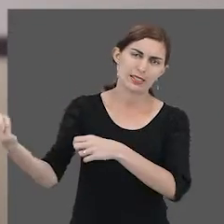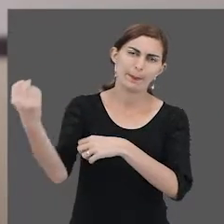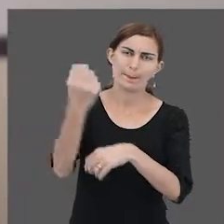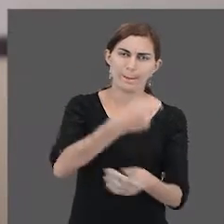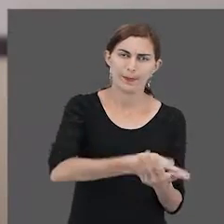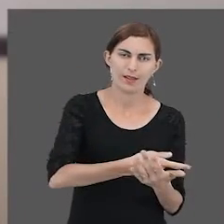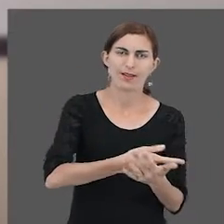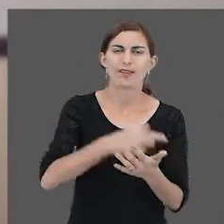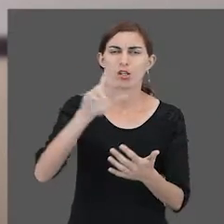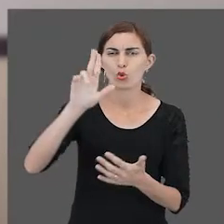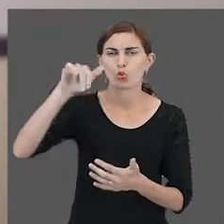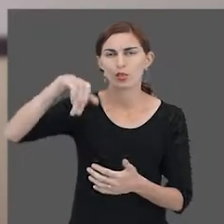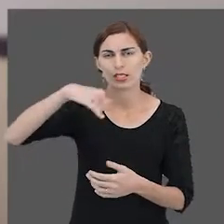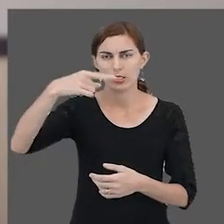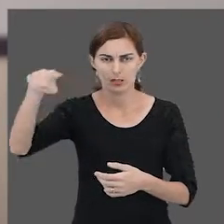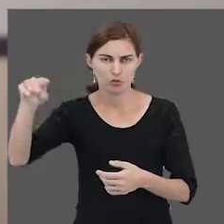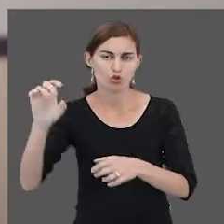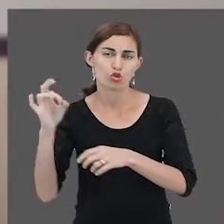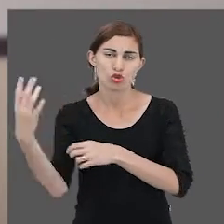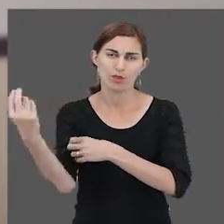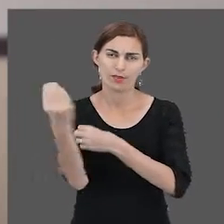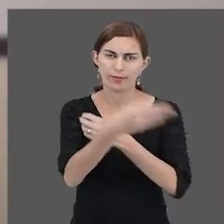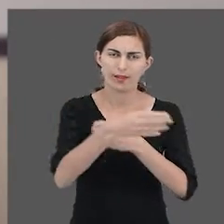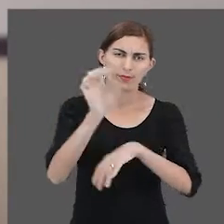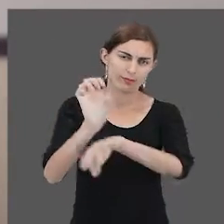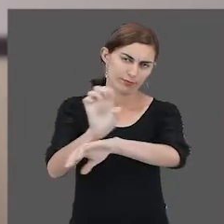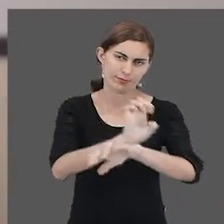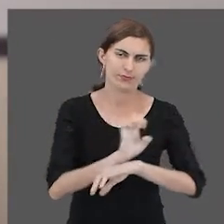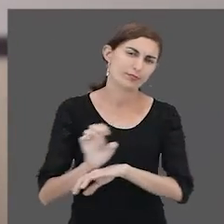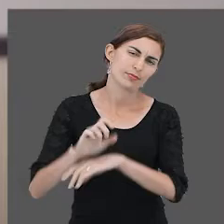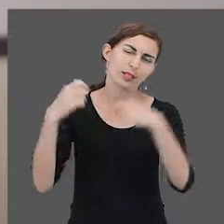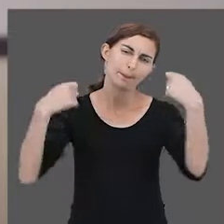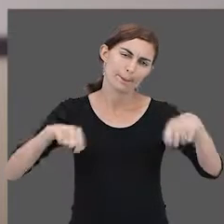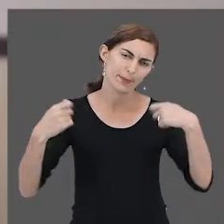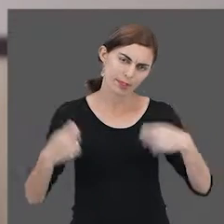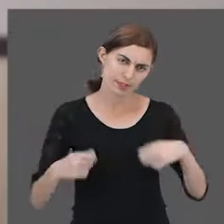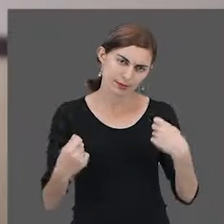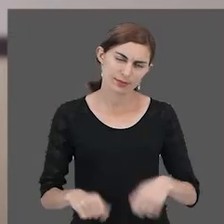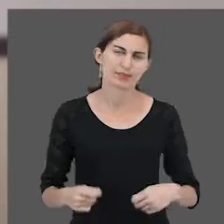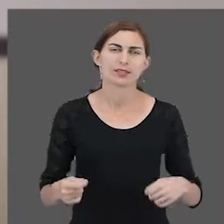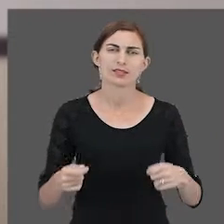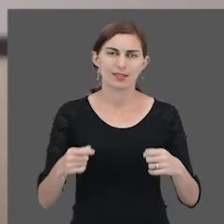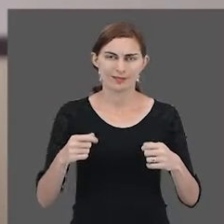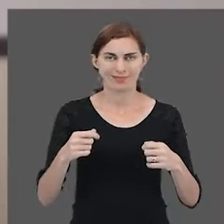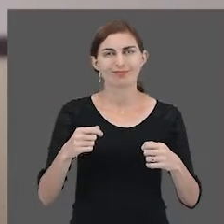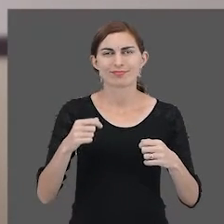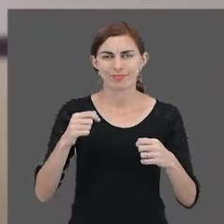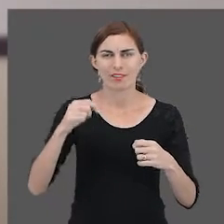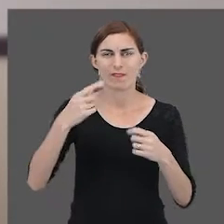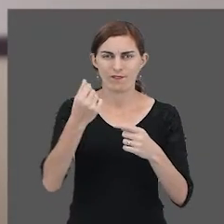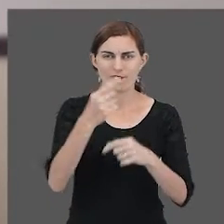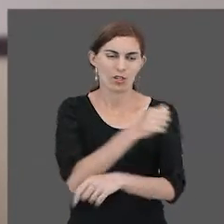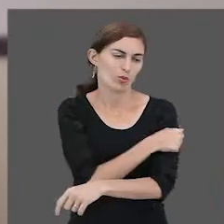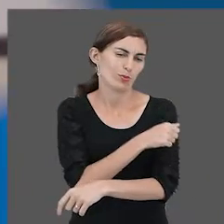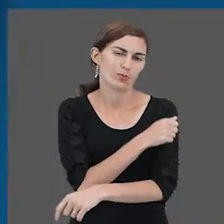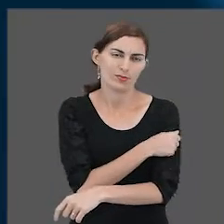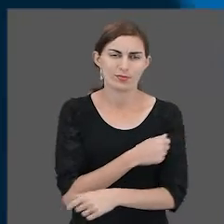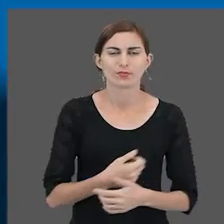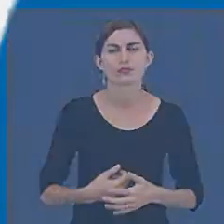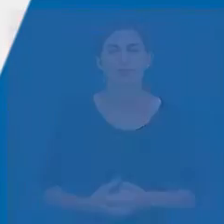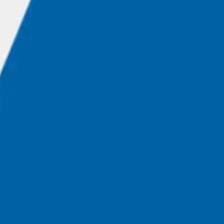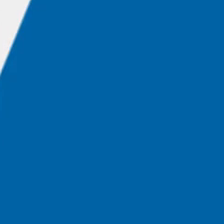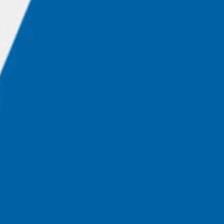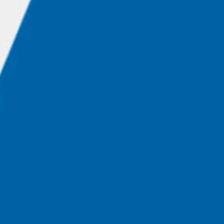Então, a complementação da União só vai para os estados que precisam daquele valor para atingir o valor mínimo por aluno.